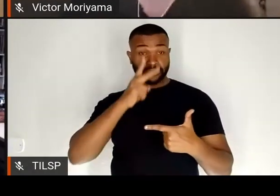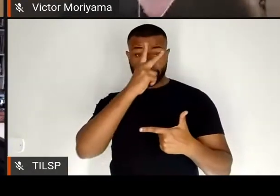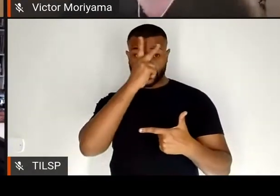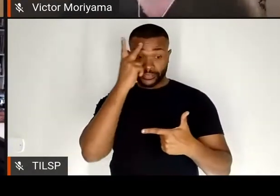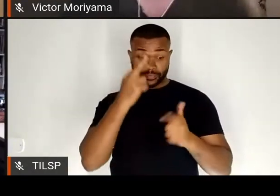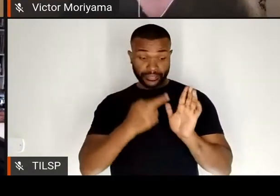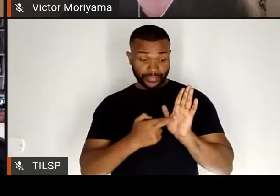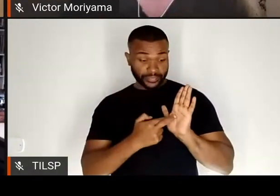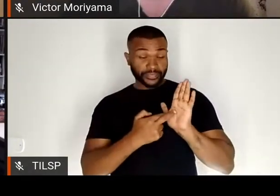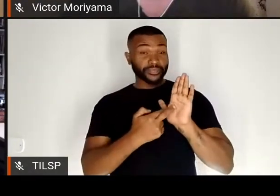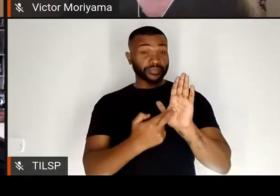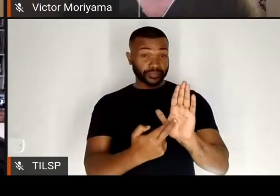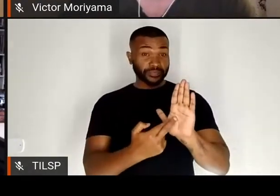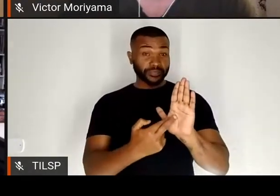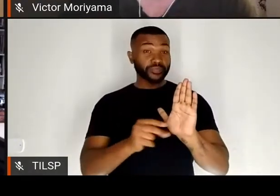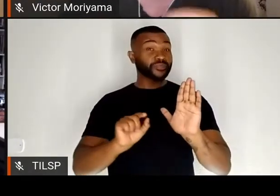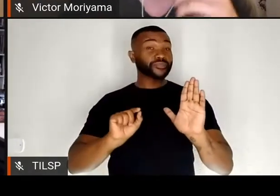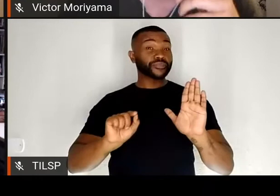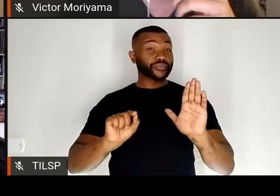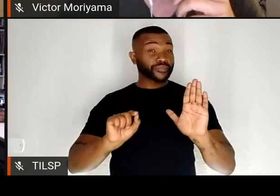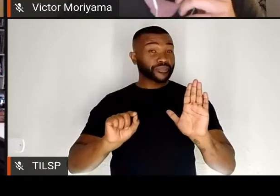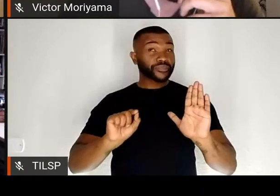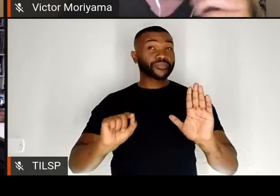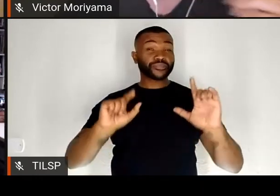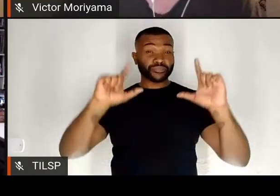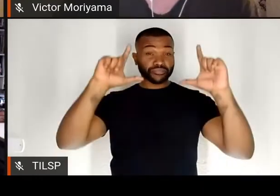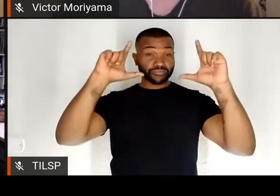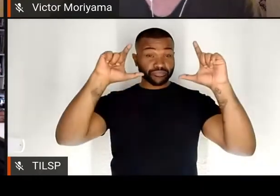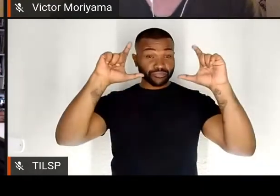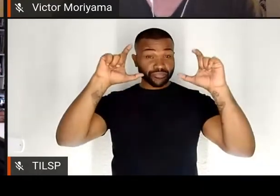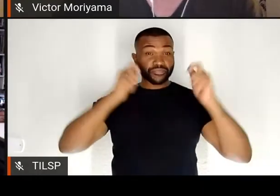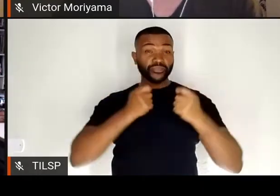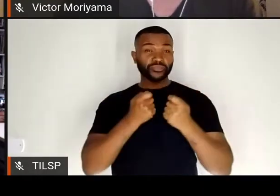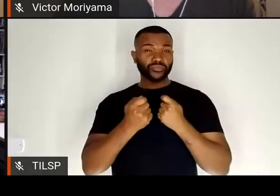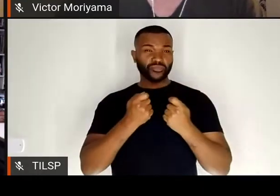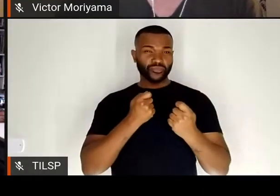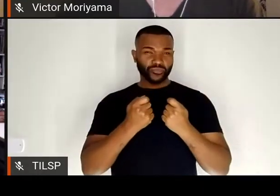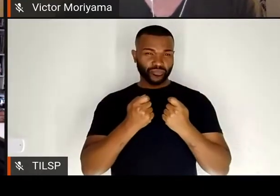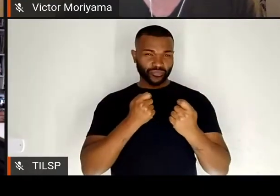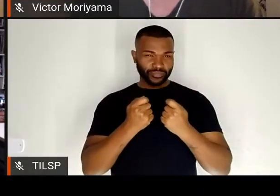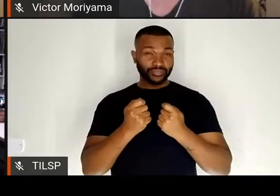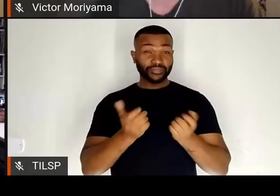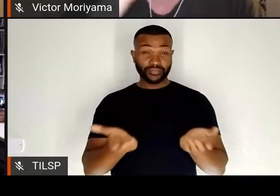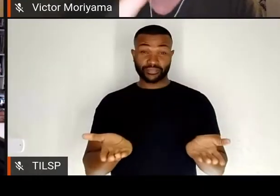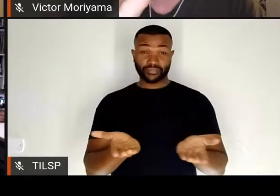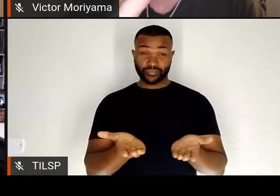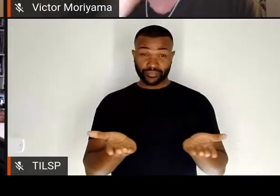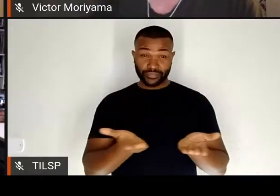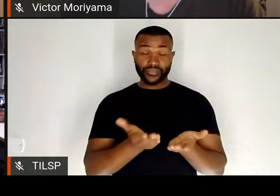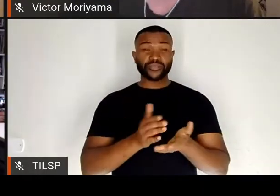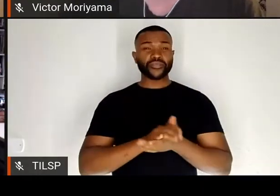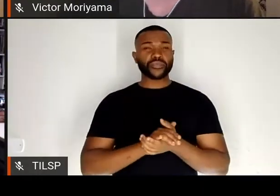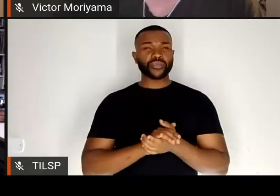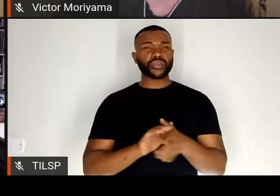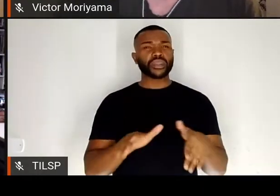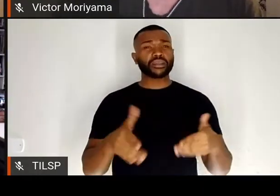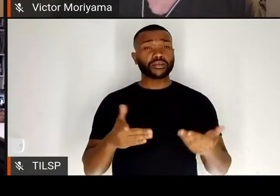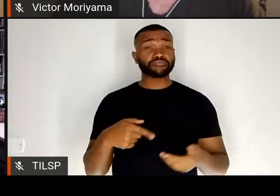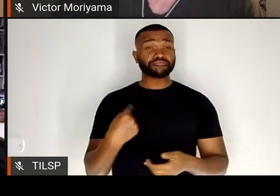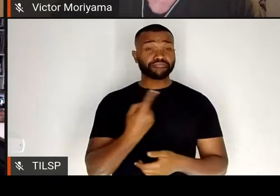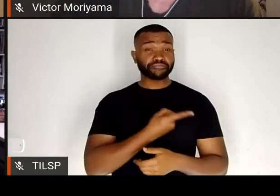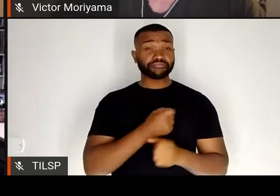figura, né, do fotojornalismo moderno. Né? Então, a gente pode dizer